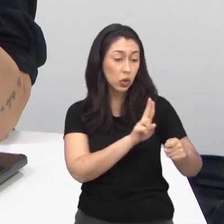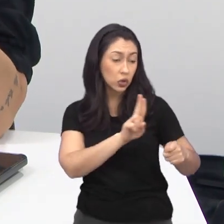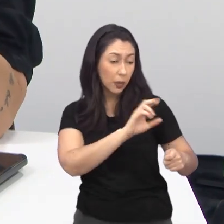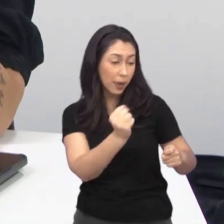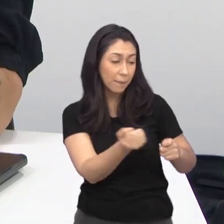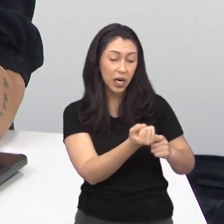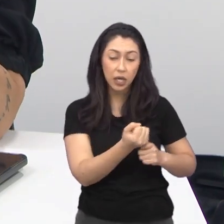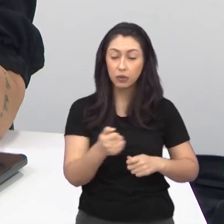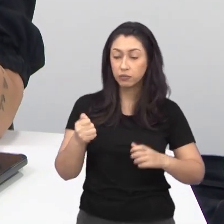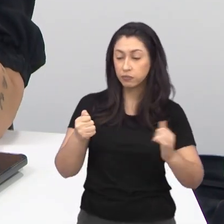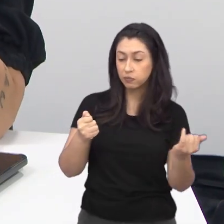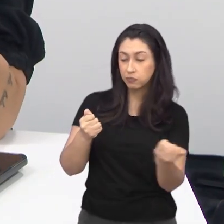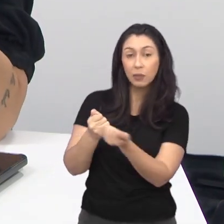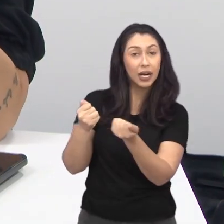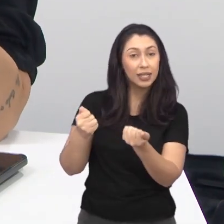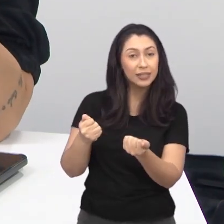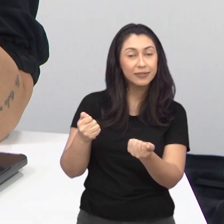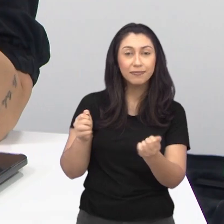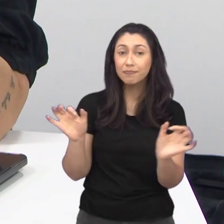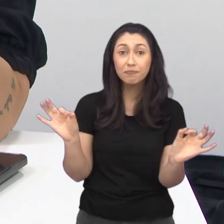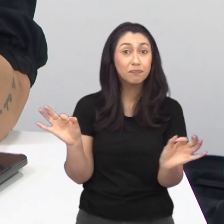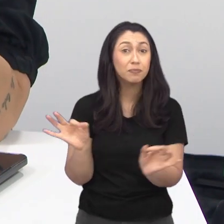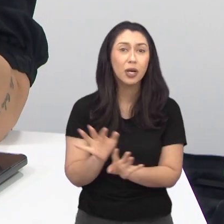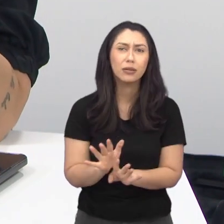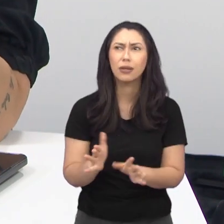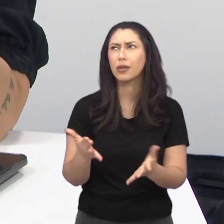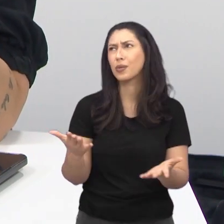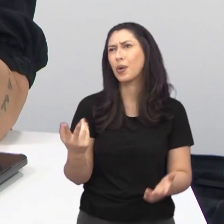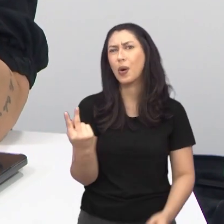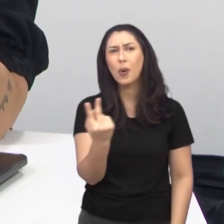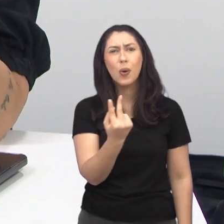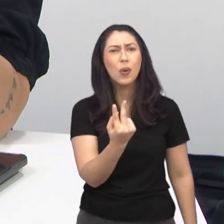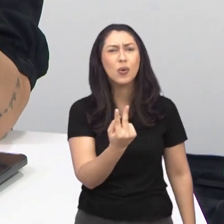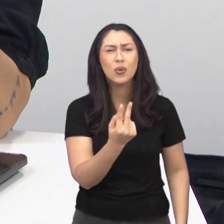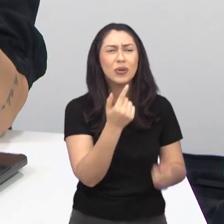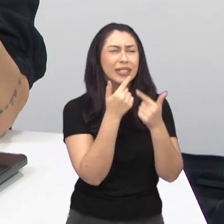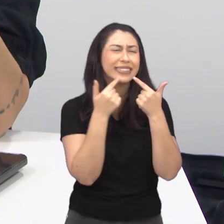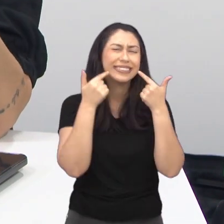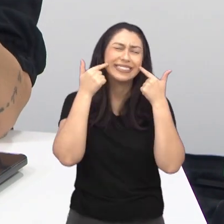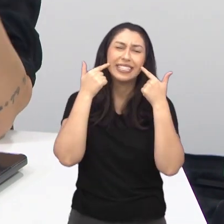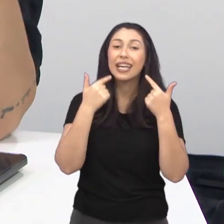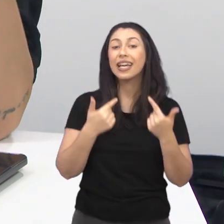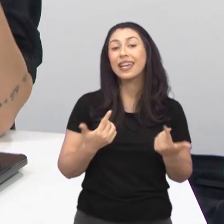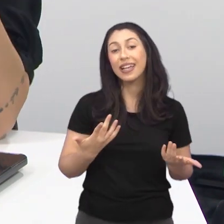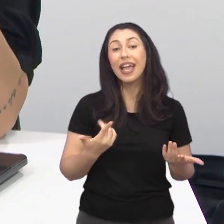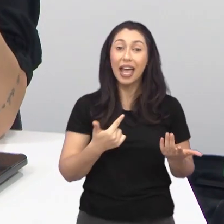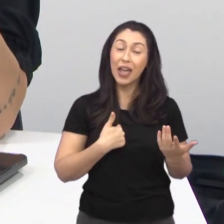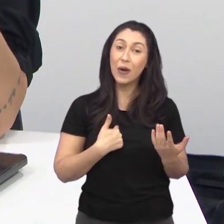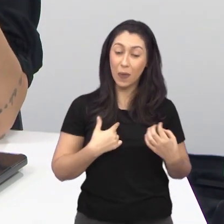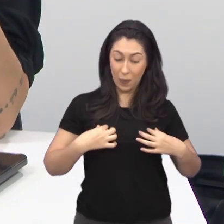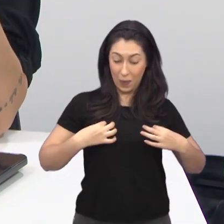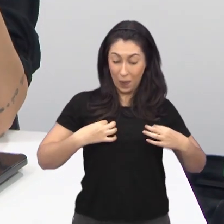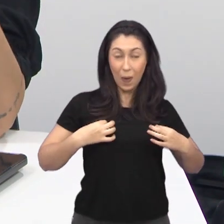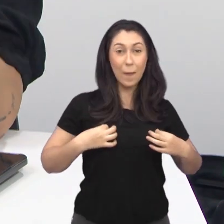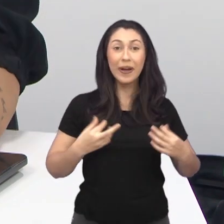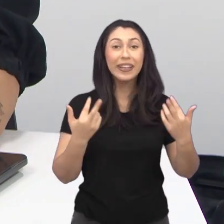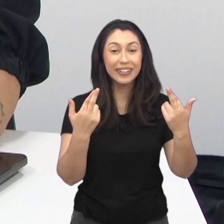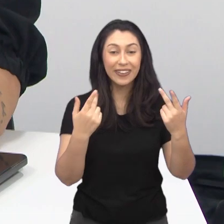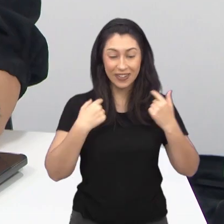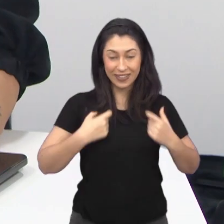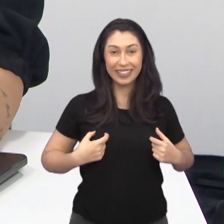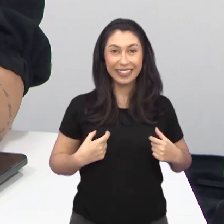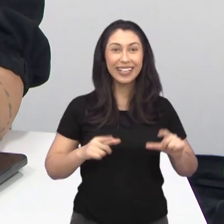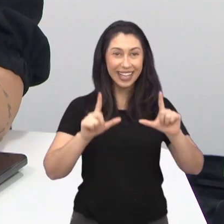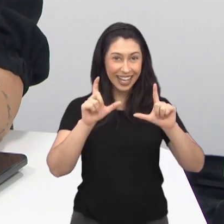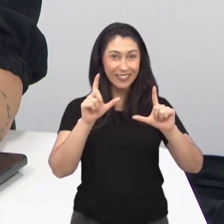Chororó. Era isso. E a simpatia dos dois. E eu sempre tive, por um acaso eu estava com esse mesmo macacão, por um acaso que a